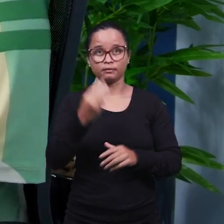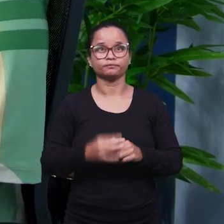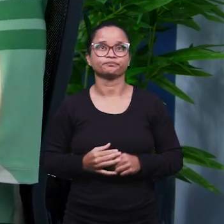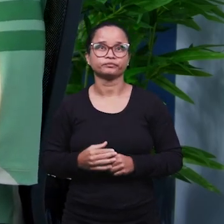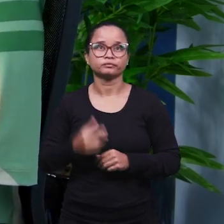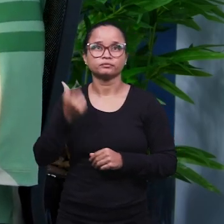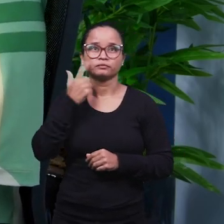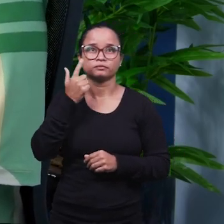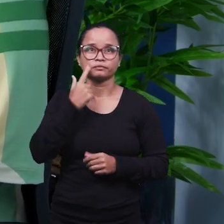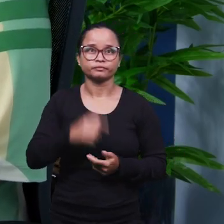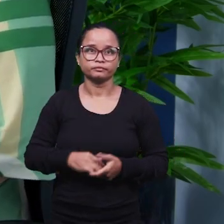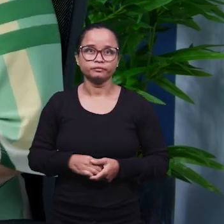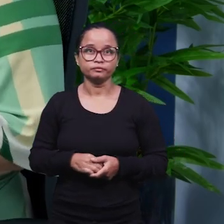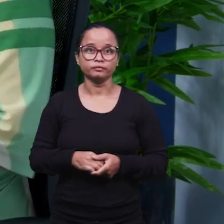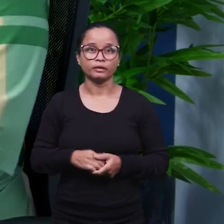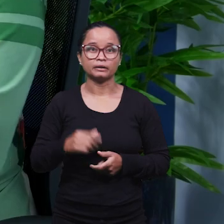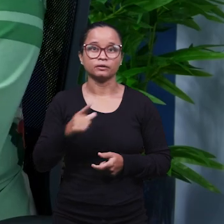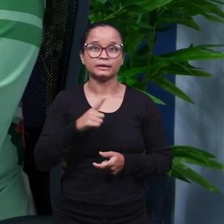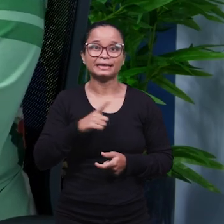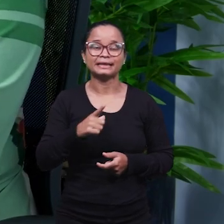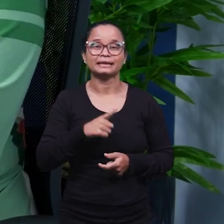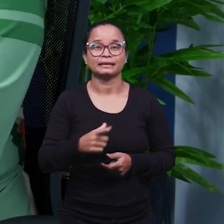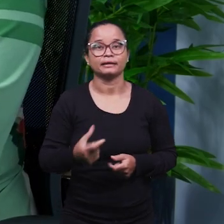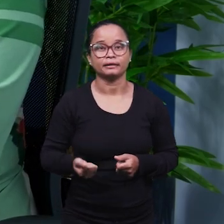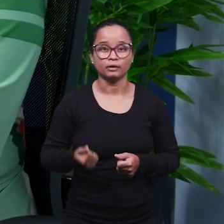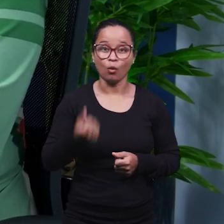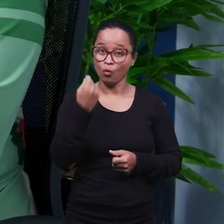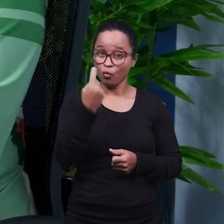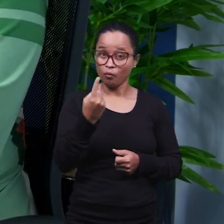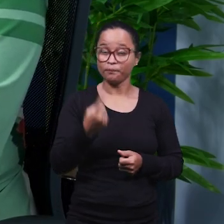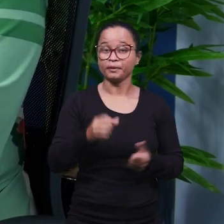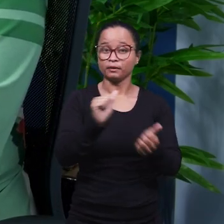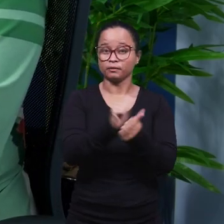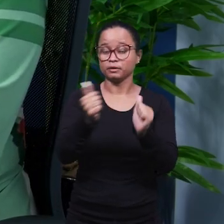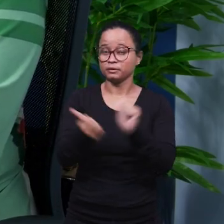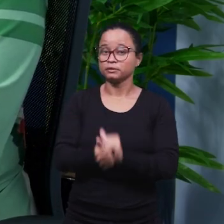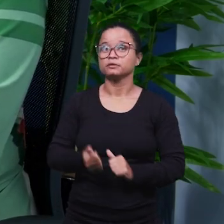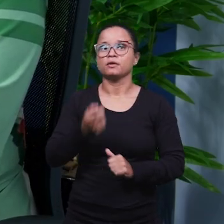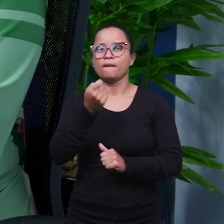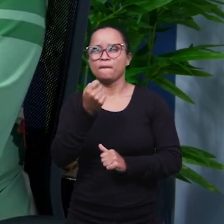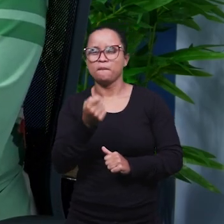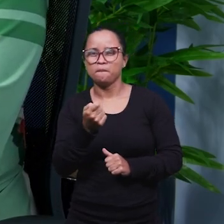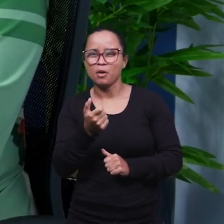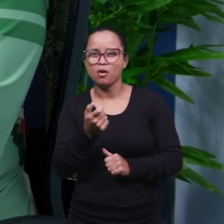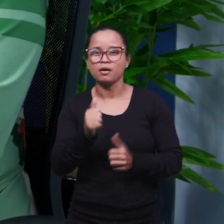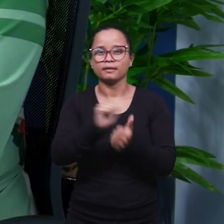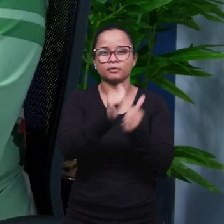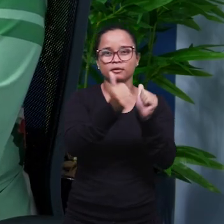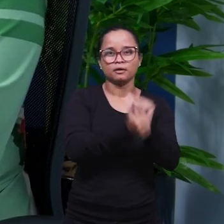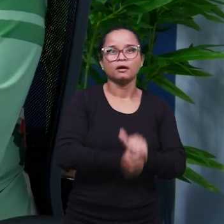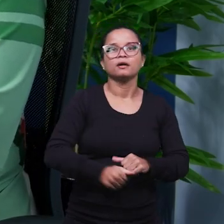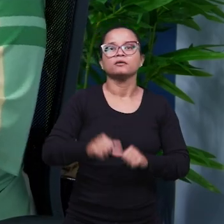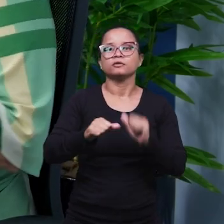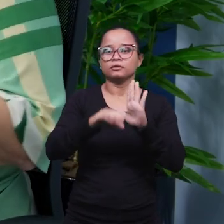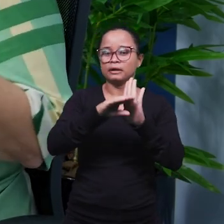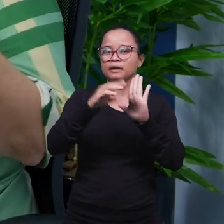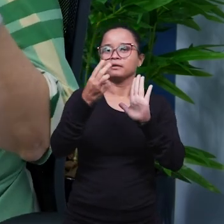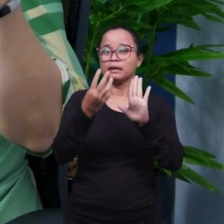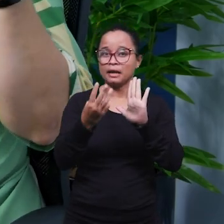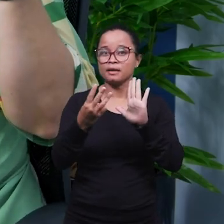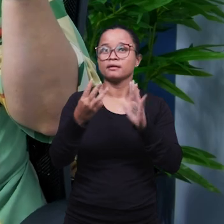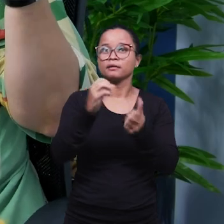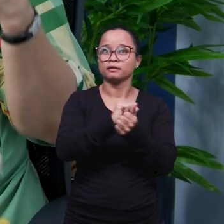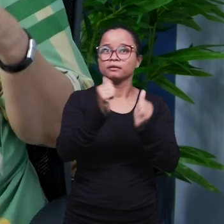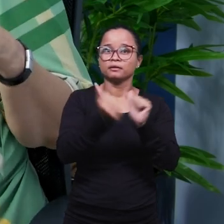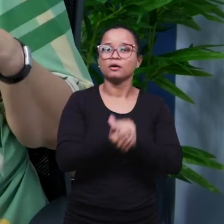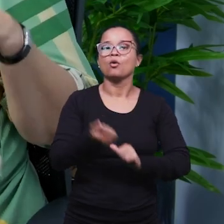ideia. Então, o nível 1, ele tem pouca adaptação, o nível 2 um pouco mais, o nível 3 mais